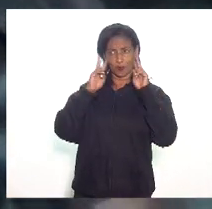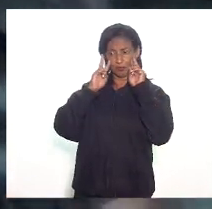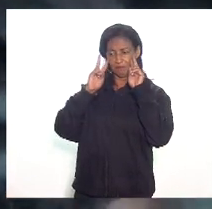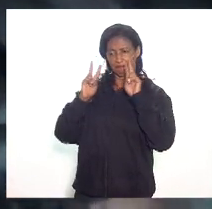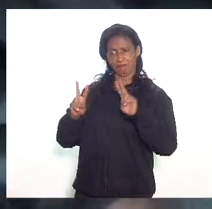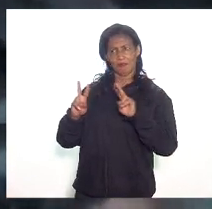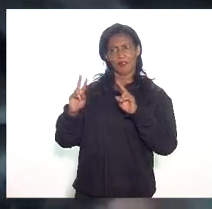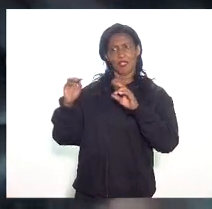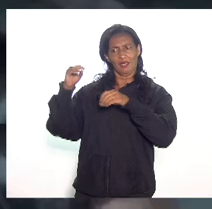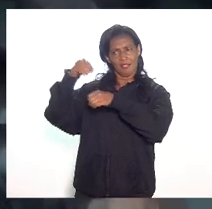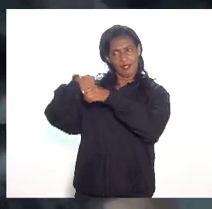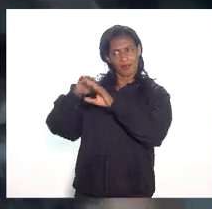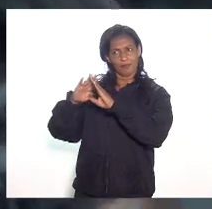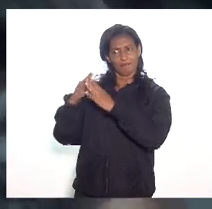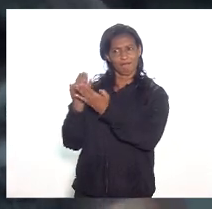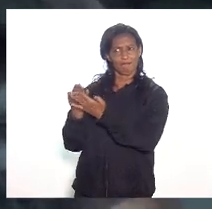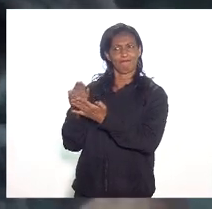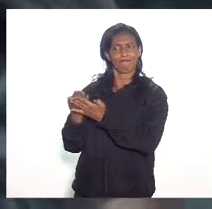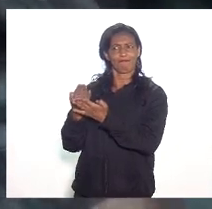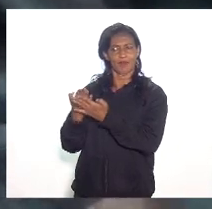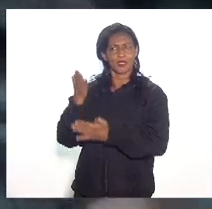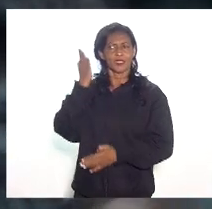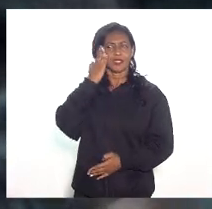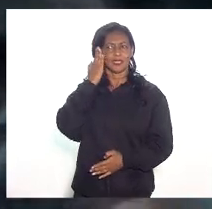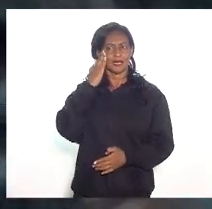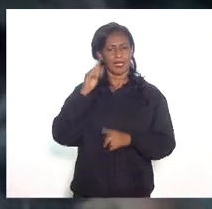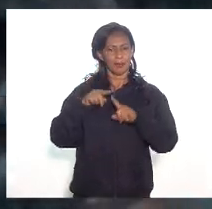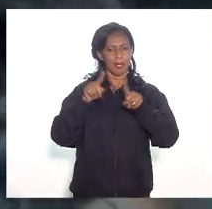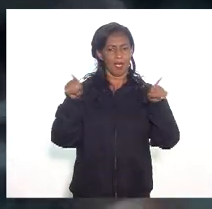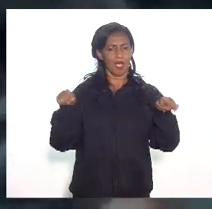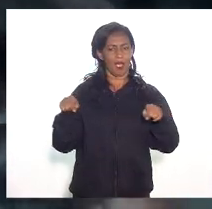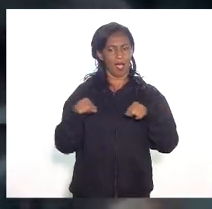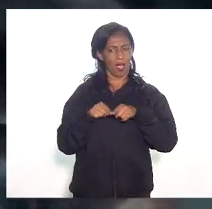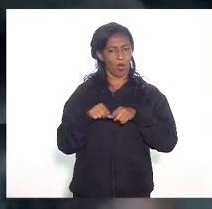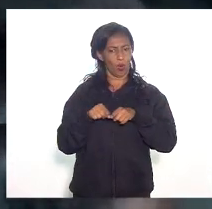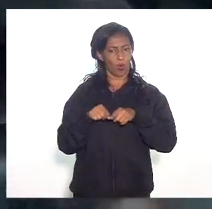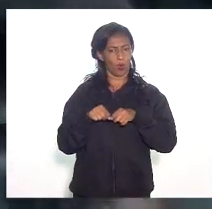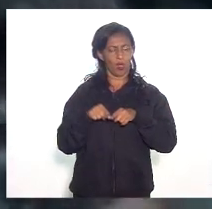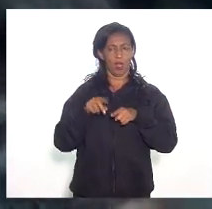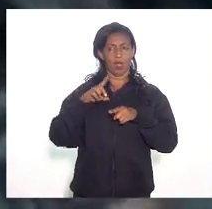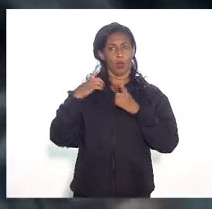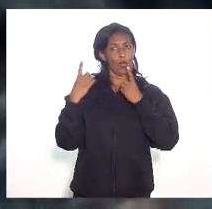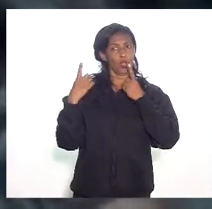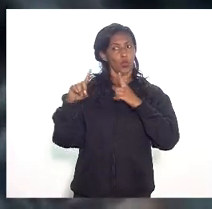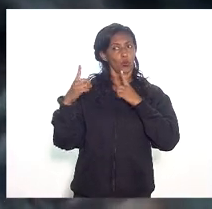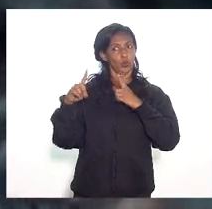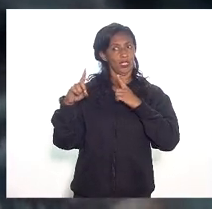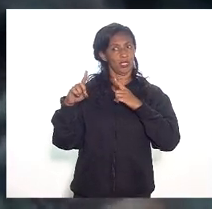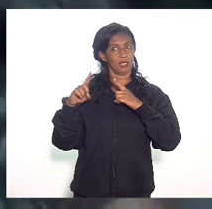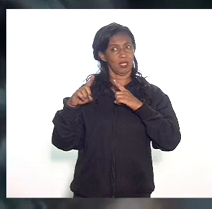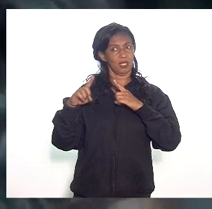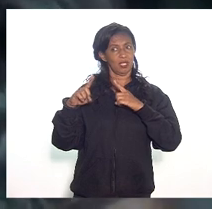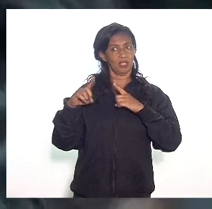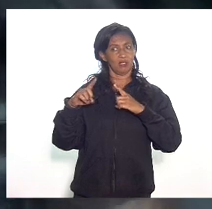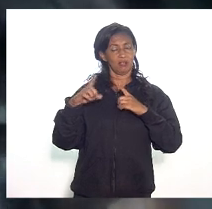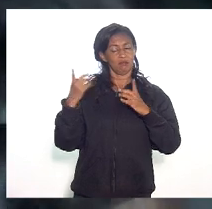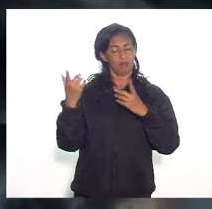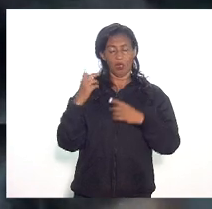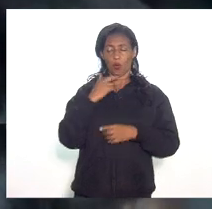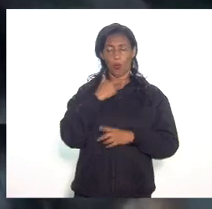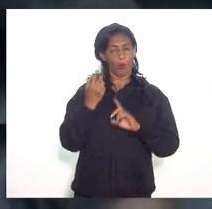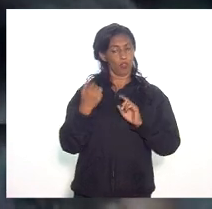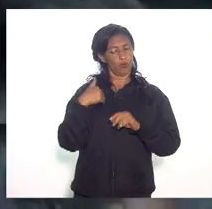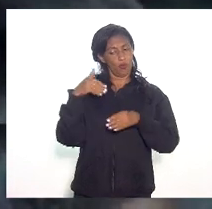em alguns ambientes escolares a gente sabe que sala de aula não pode ser ambiente de doutrinação ideológica por isso meu voto é